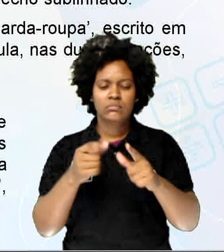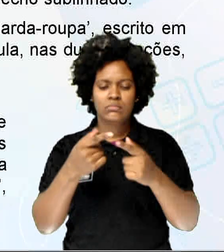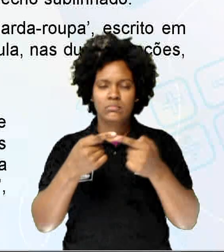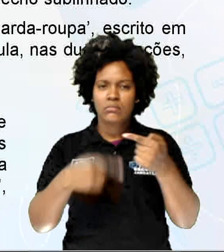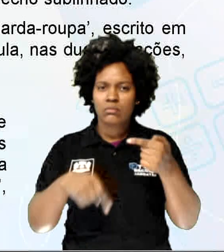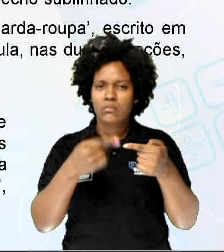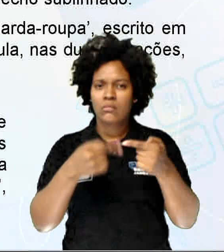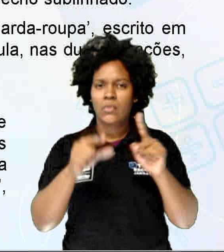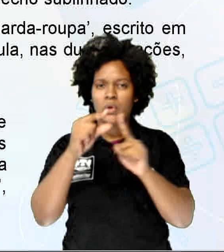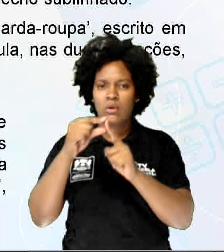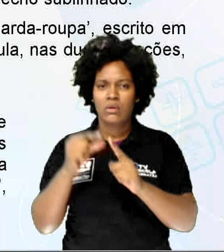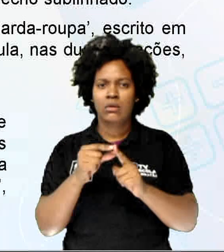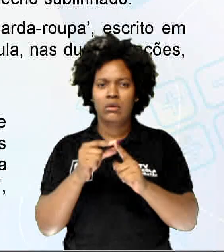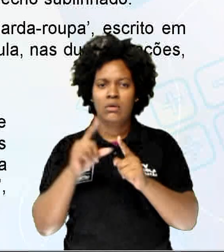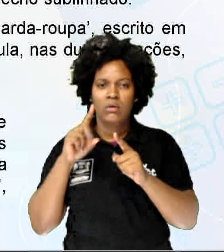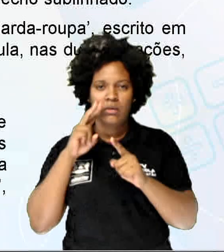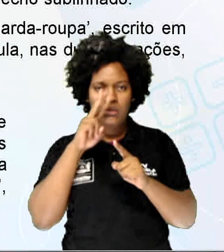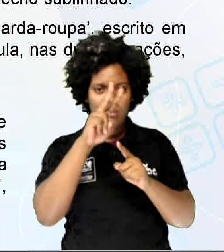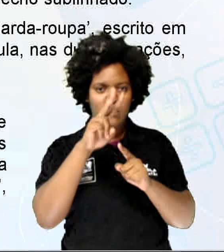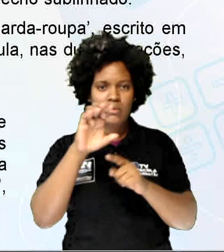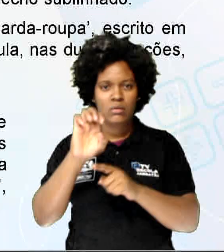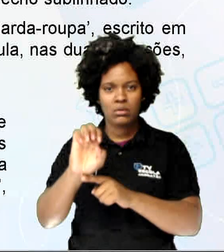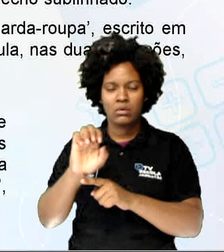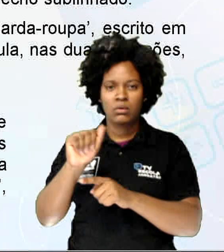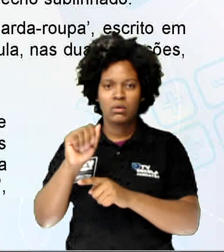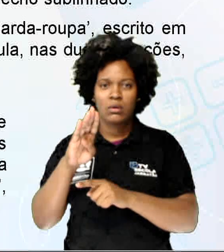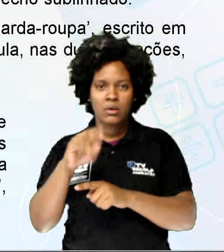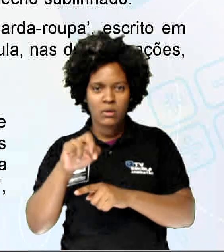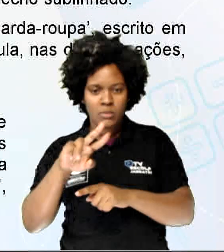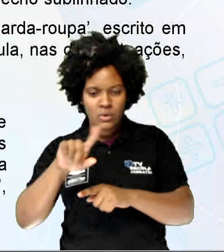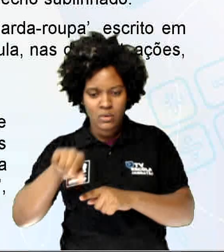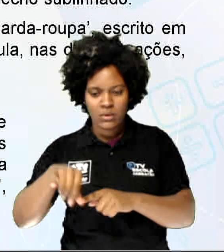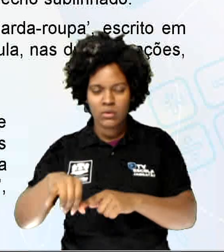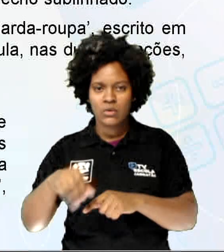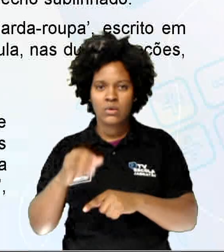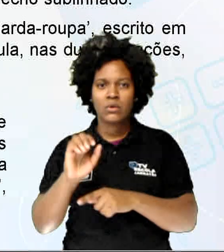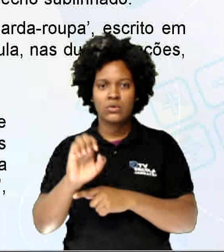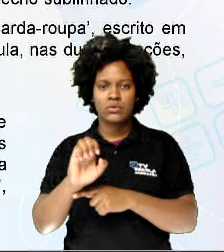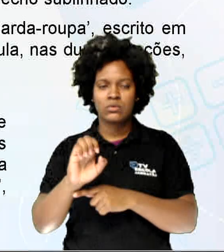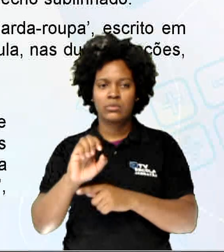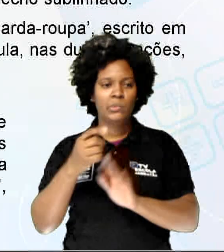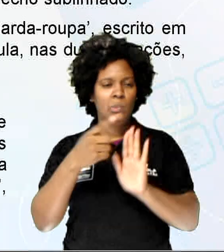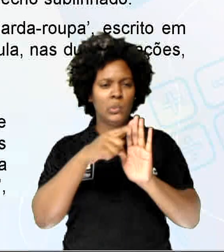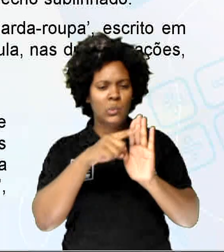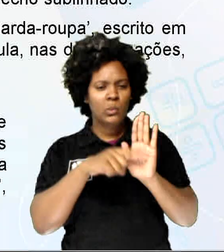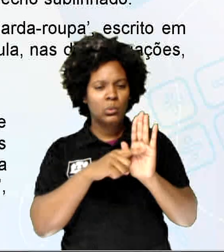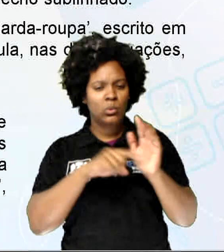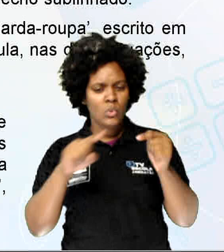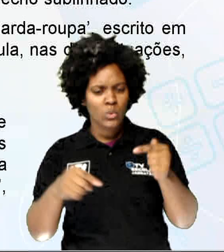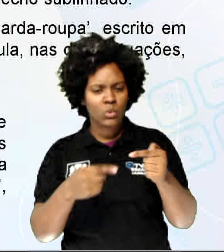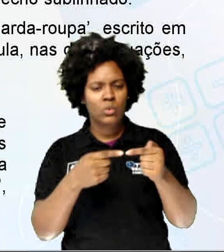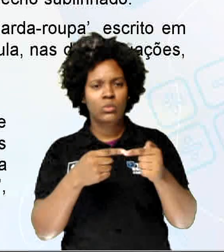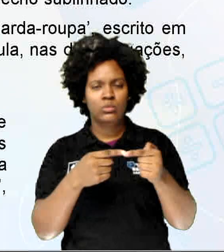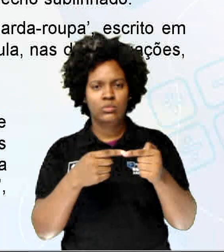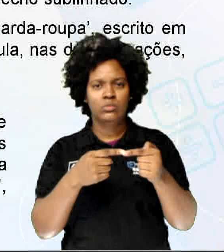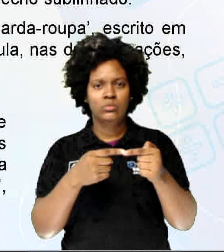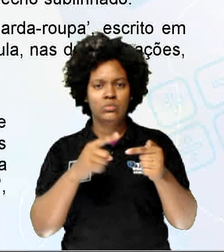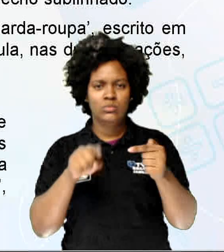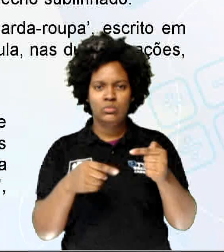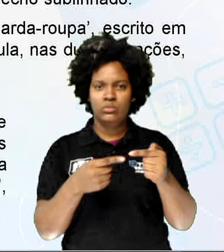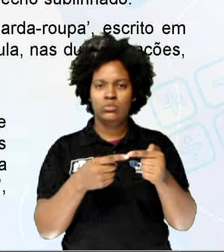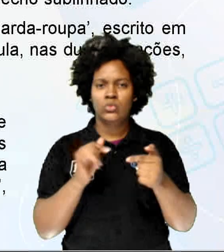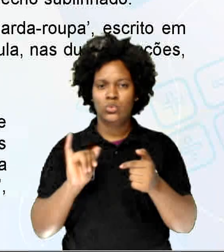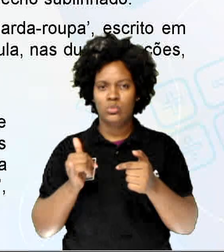que seriam e abrange, né? Conforme a norma culta, deveria ser são, concordando com